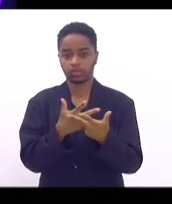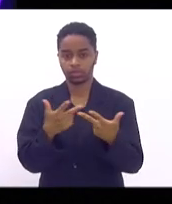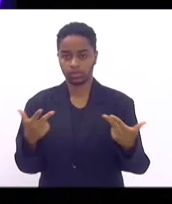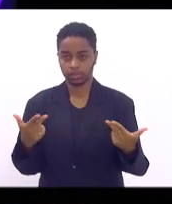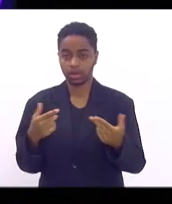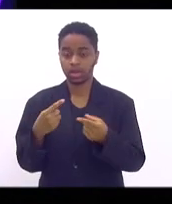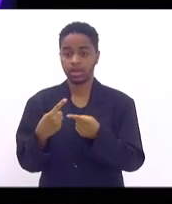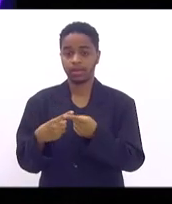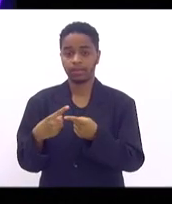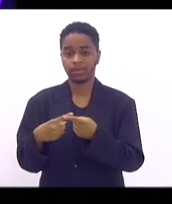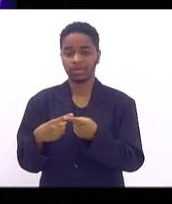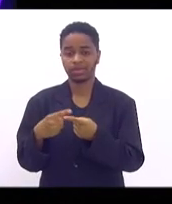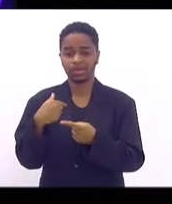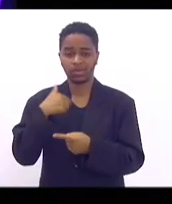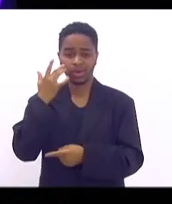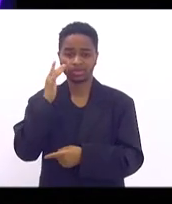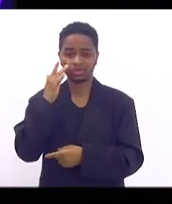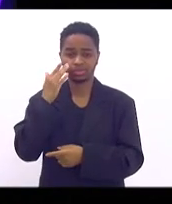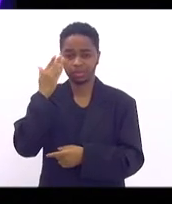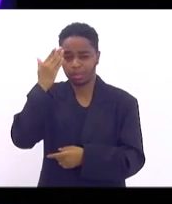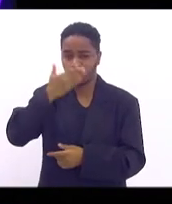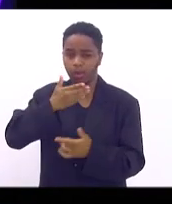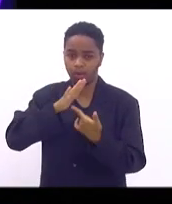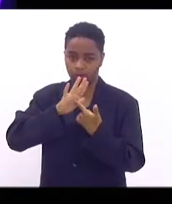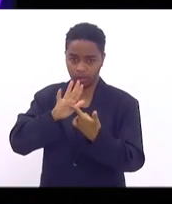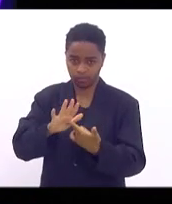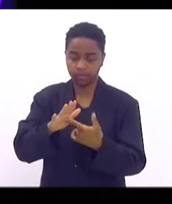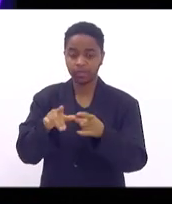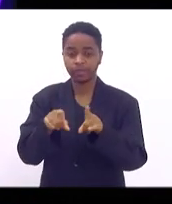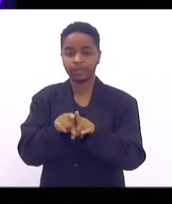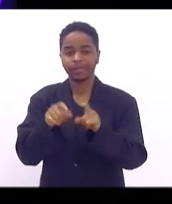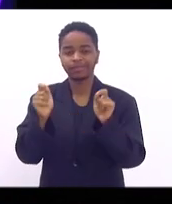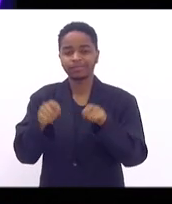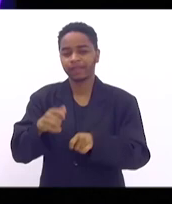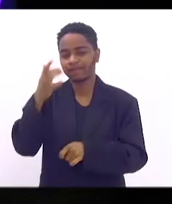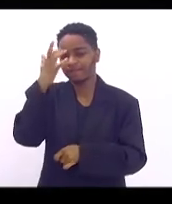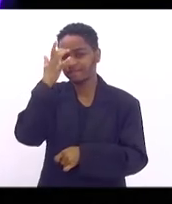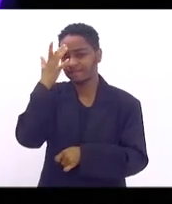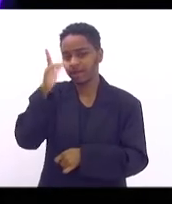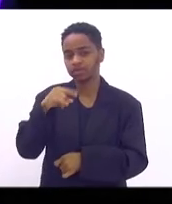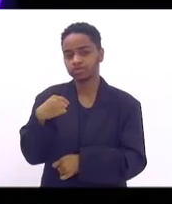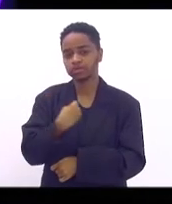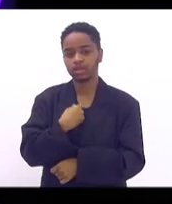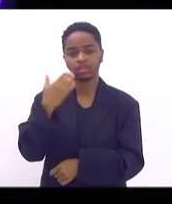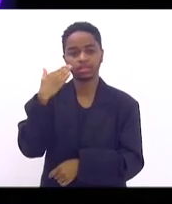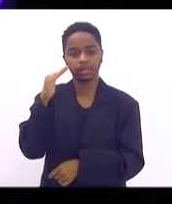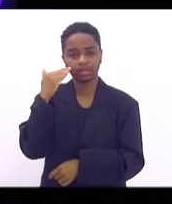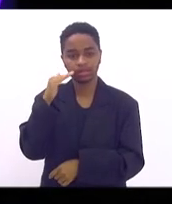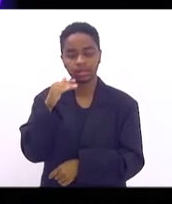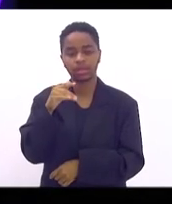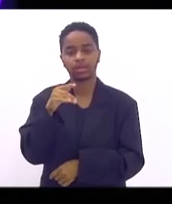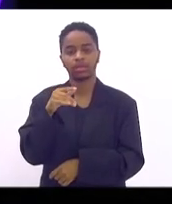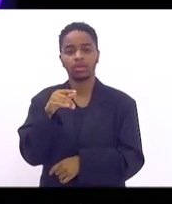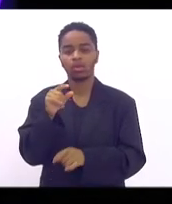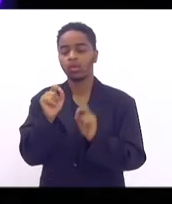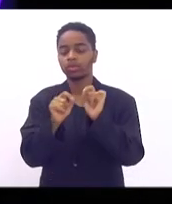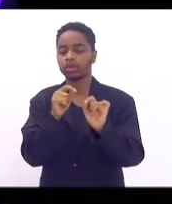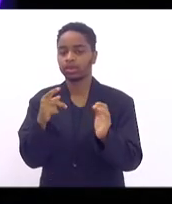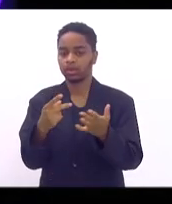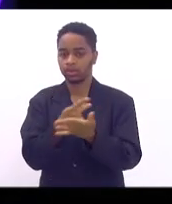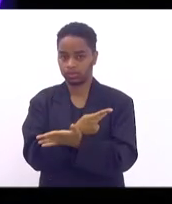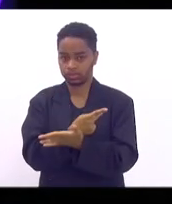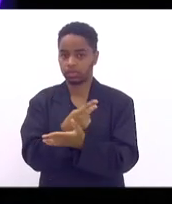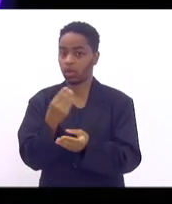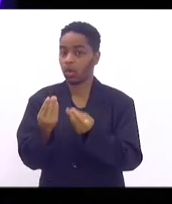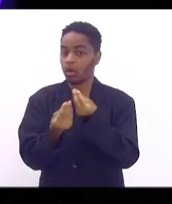caso materializa e facilita com que, né, as pessoas visualizem como